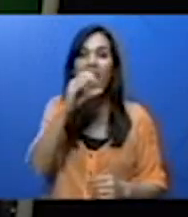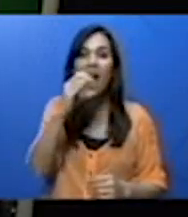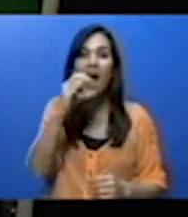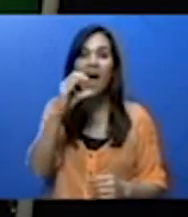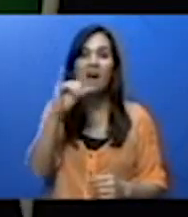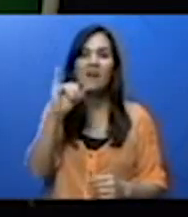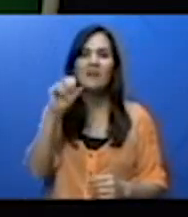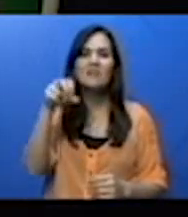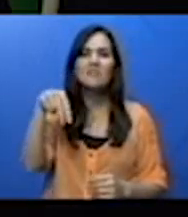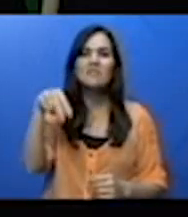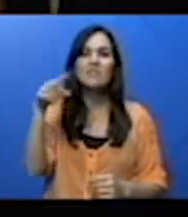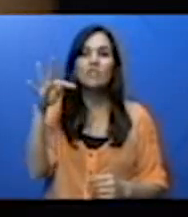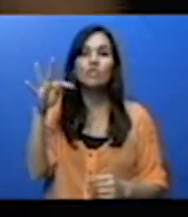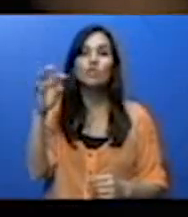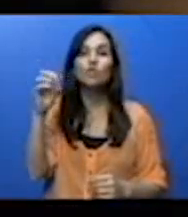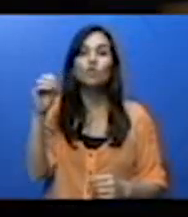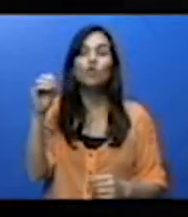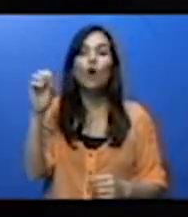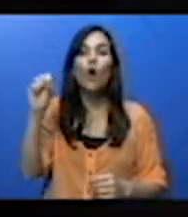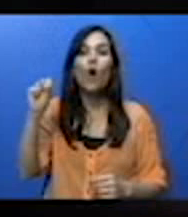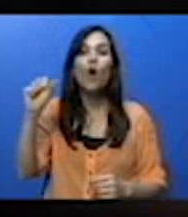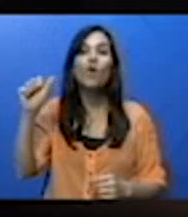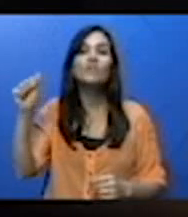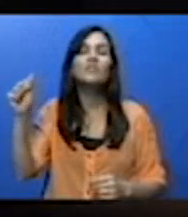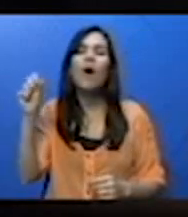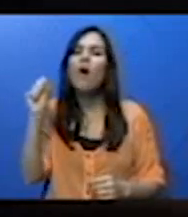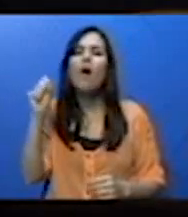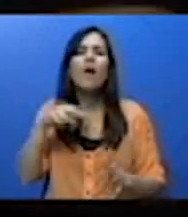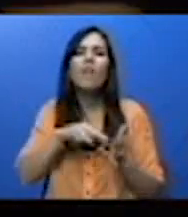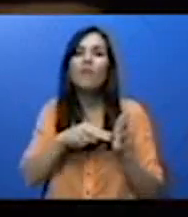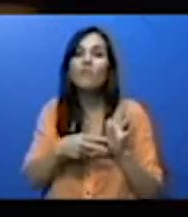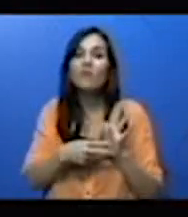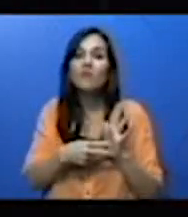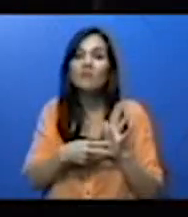Assintosa. O que é assintosa? Significa que ela é o quê?